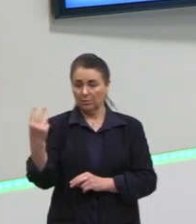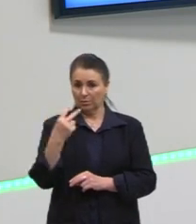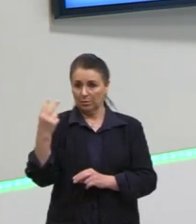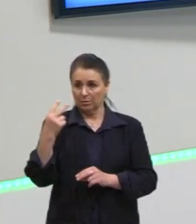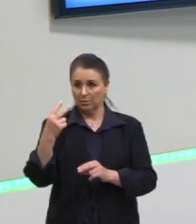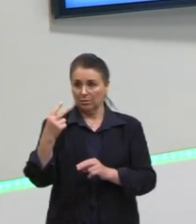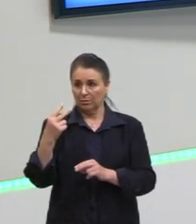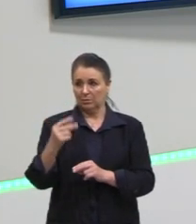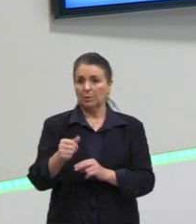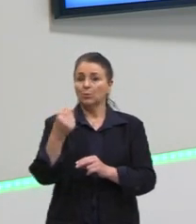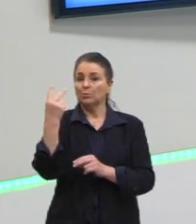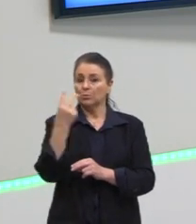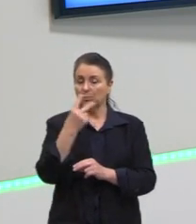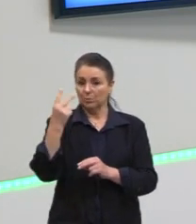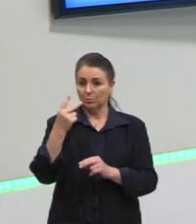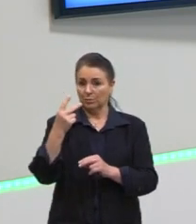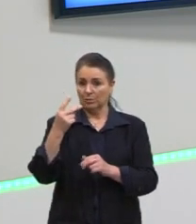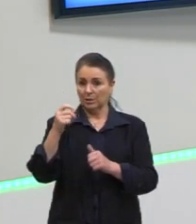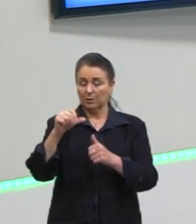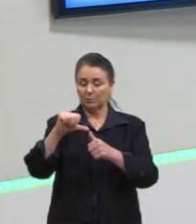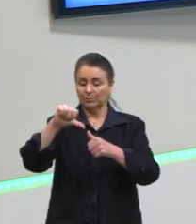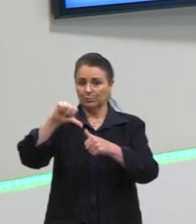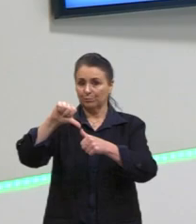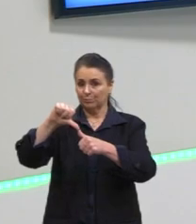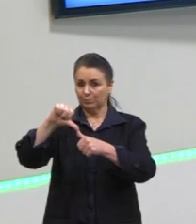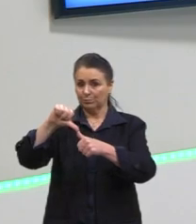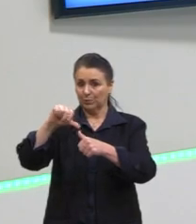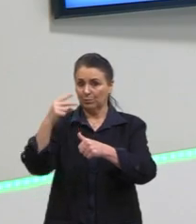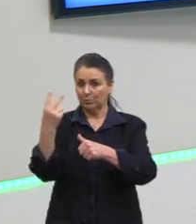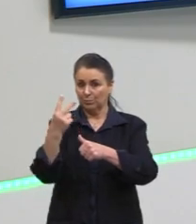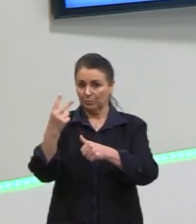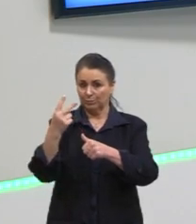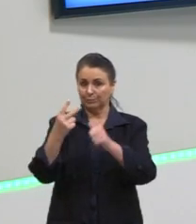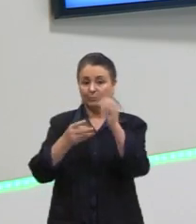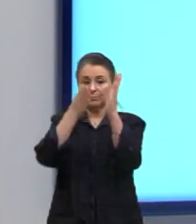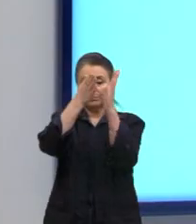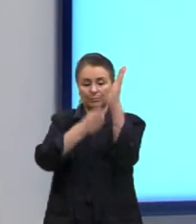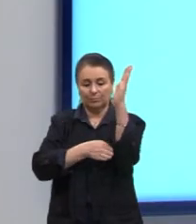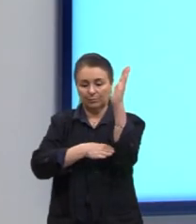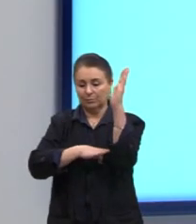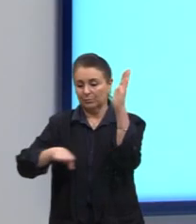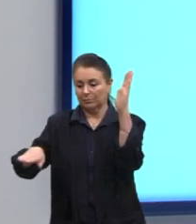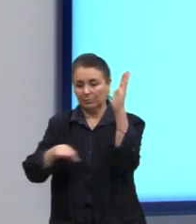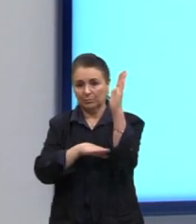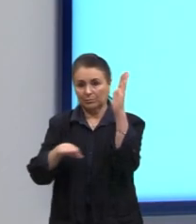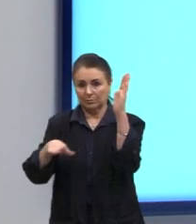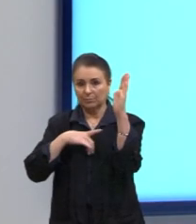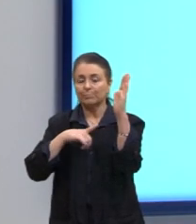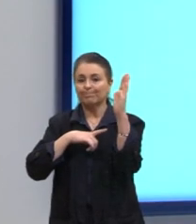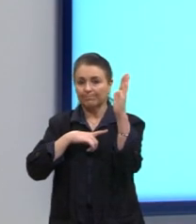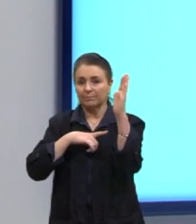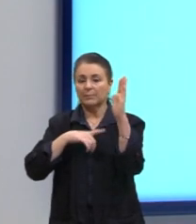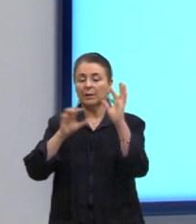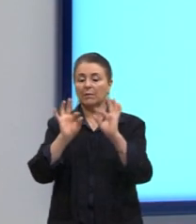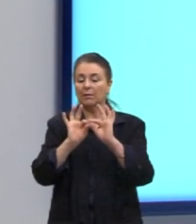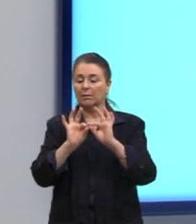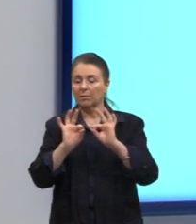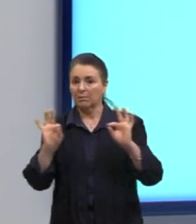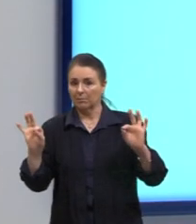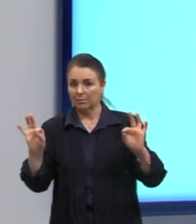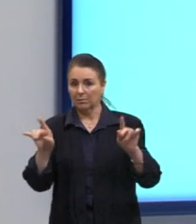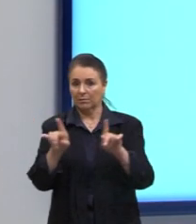porque o estudo da geometria analítica em cima do plano cartesiano e nós temos a nossa reta Tá